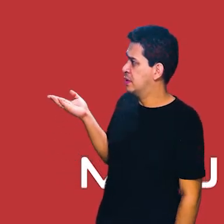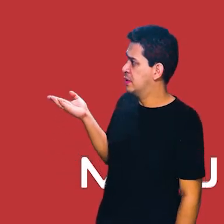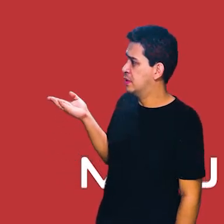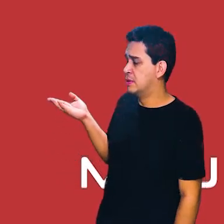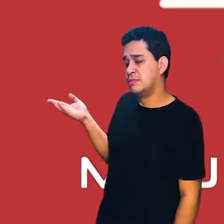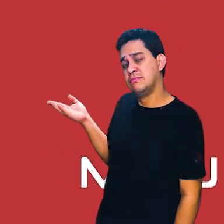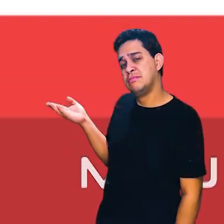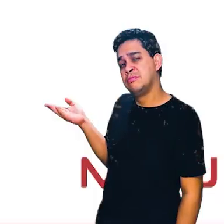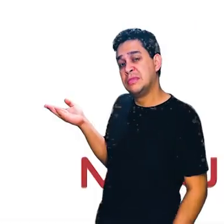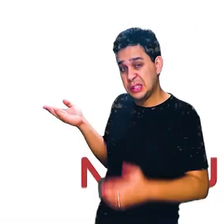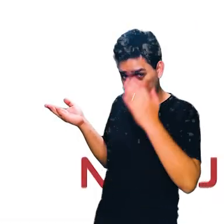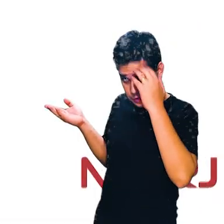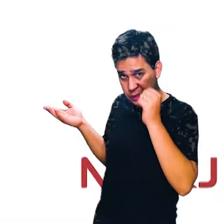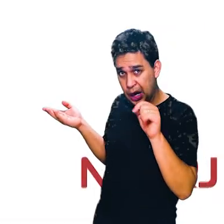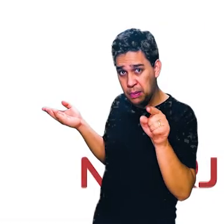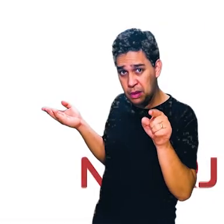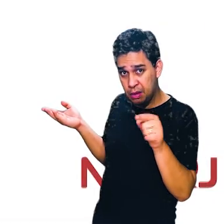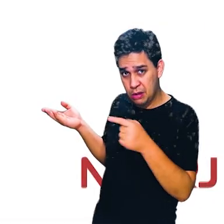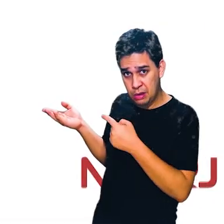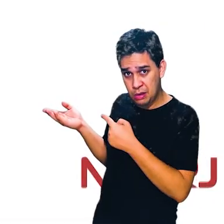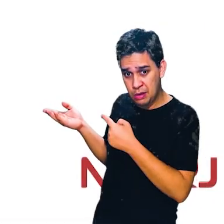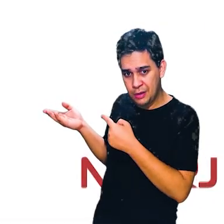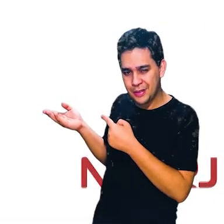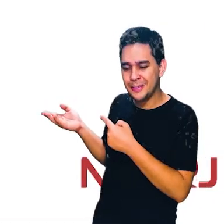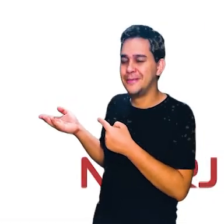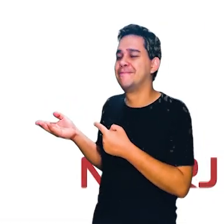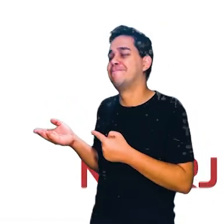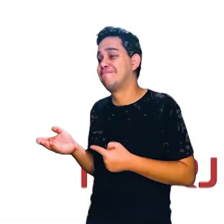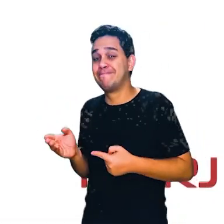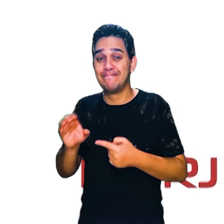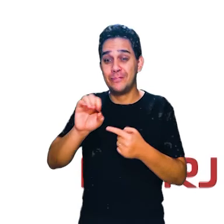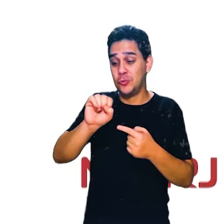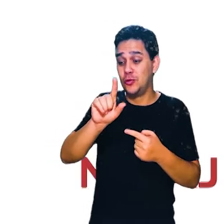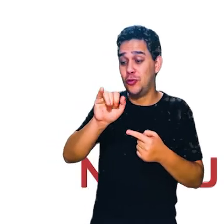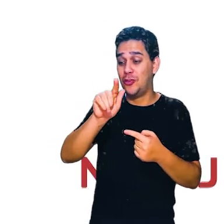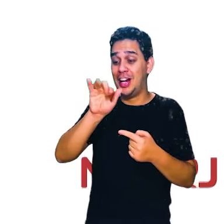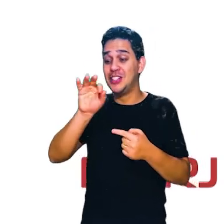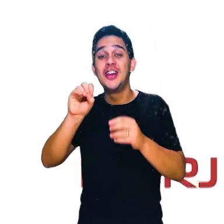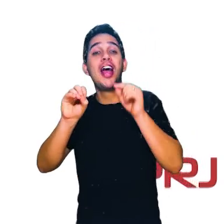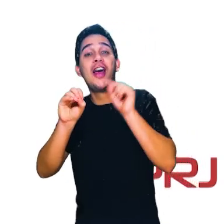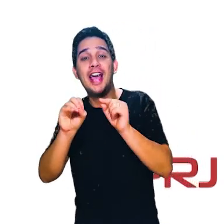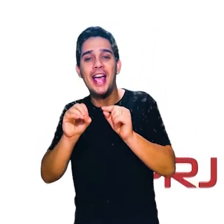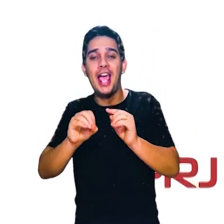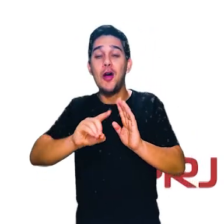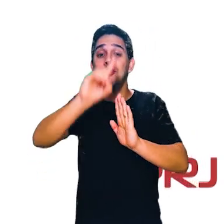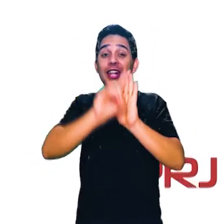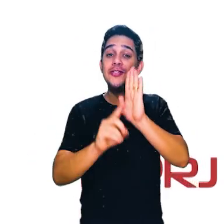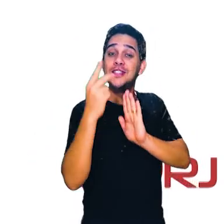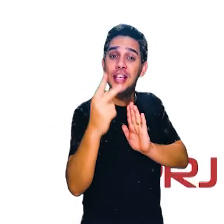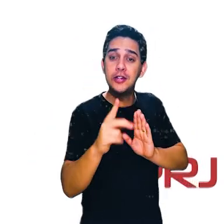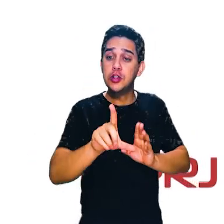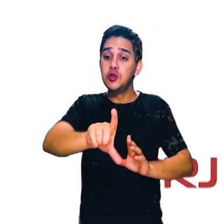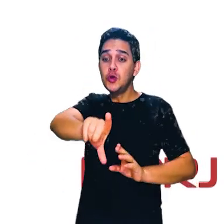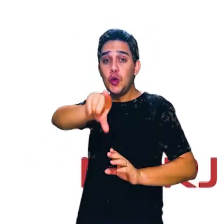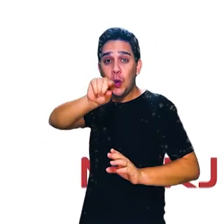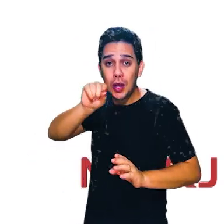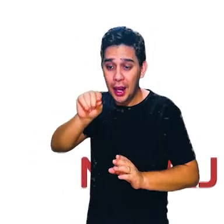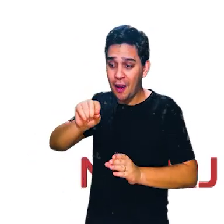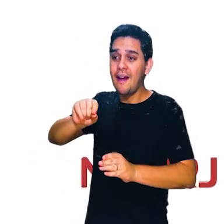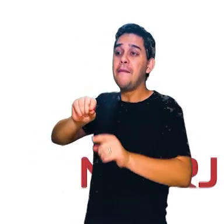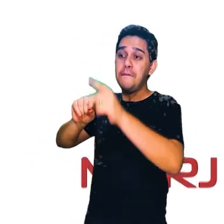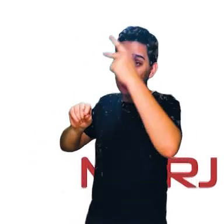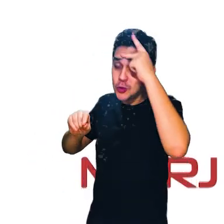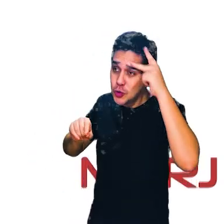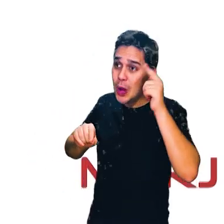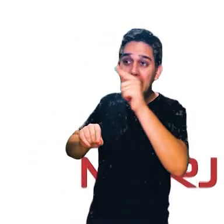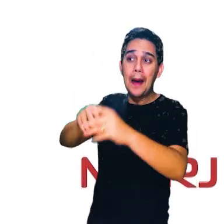Sufrágio. Você sabe o que significa? Sufrágio é o direito de escolher seus representantes e de poder concorrer